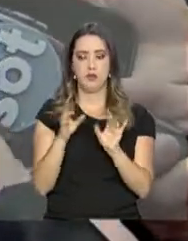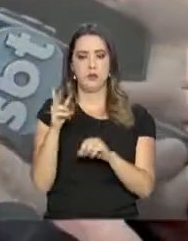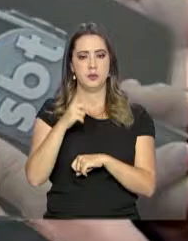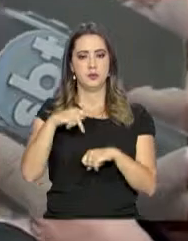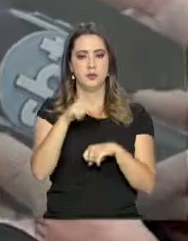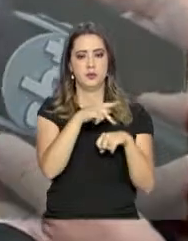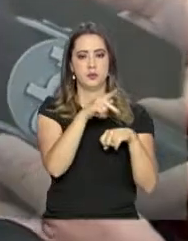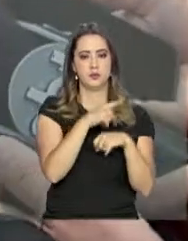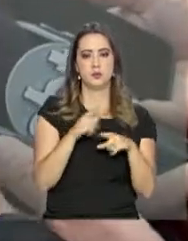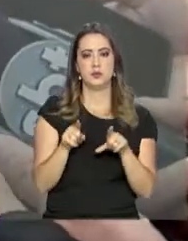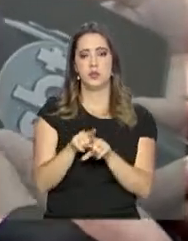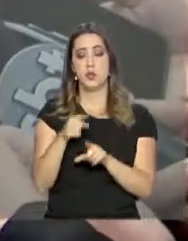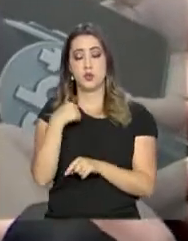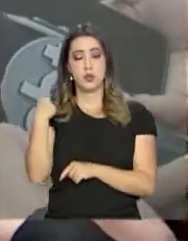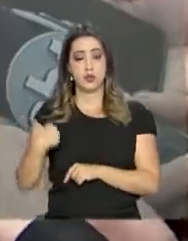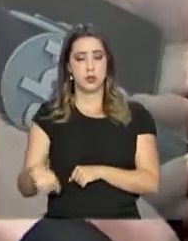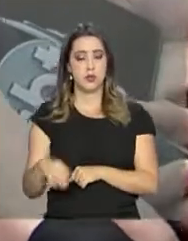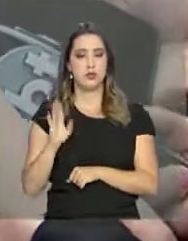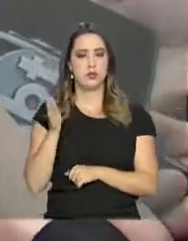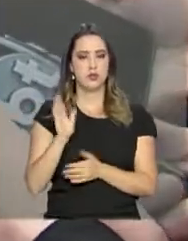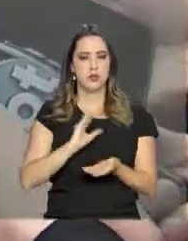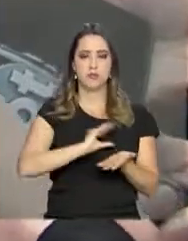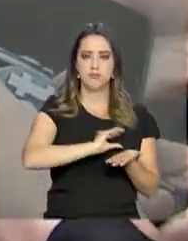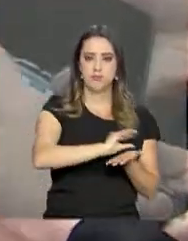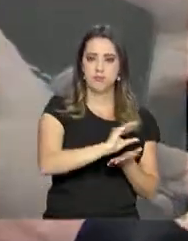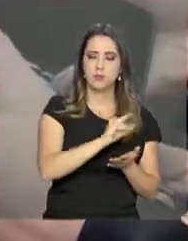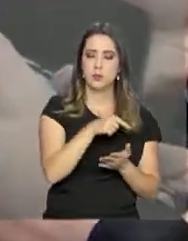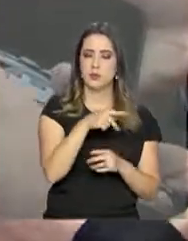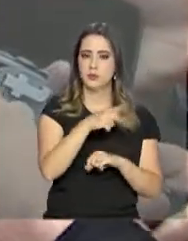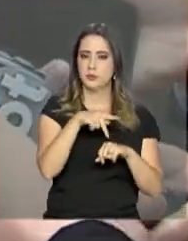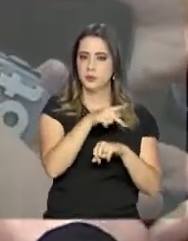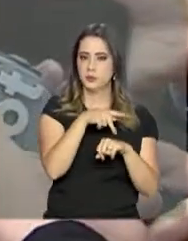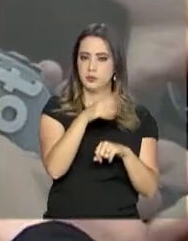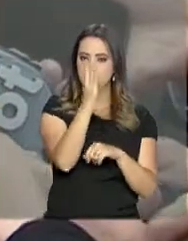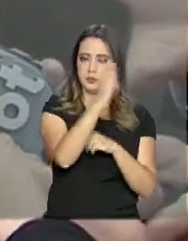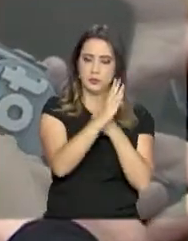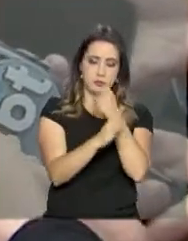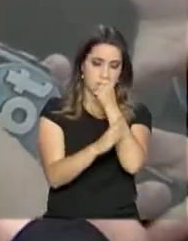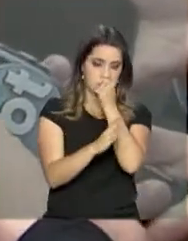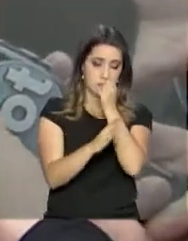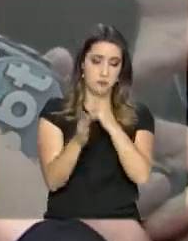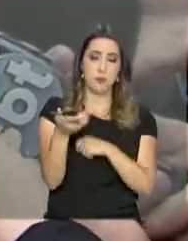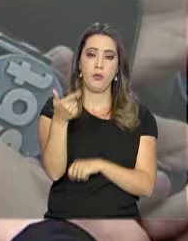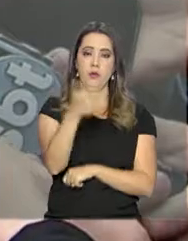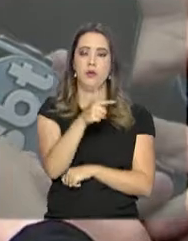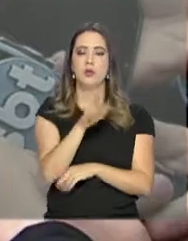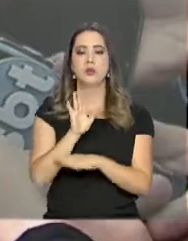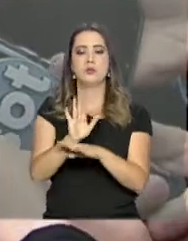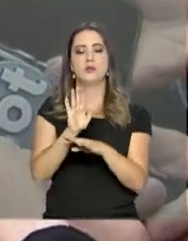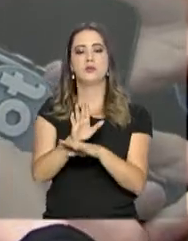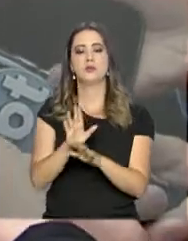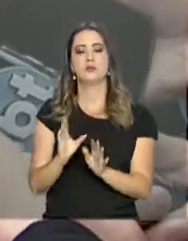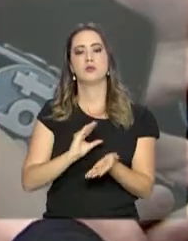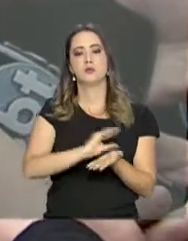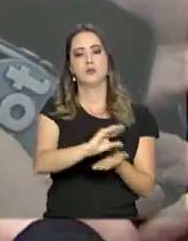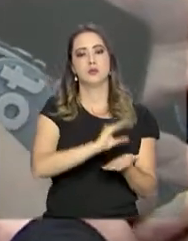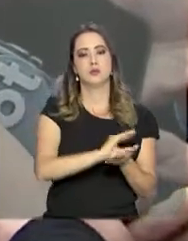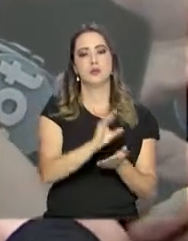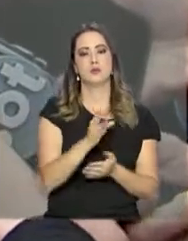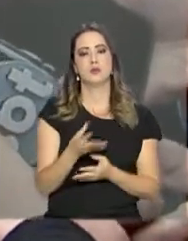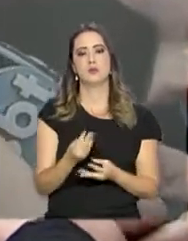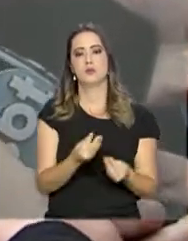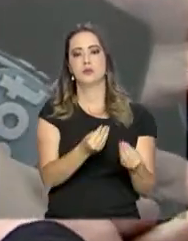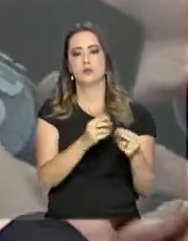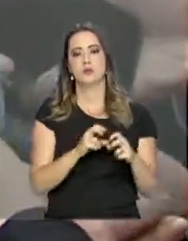dos investimentos chineses lá já existentes e de outros que ele disse que vai colaborar muito para investir bastante lá.